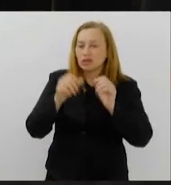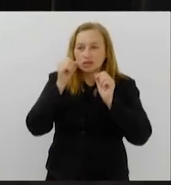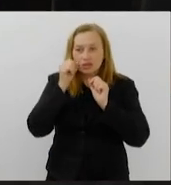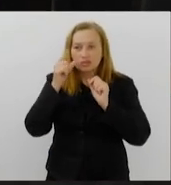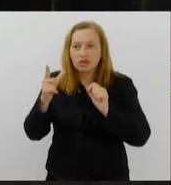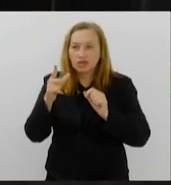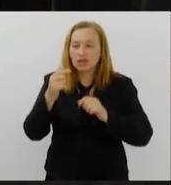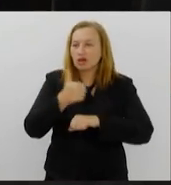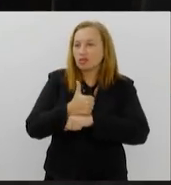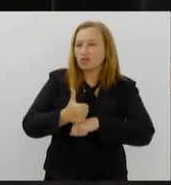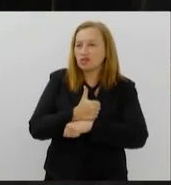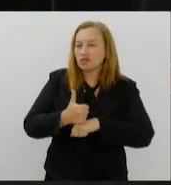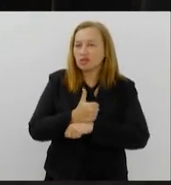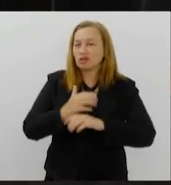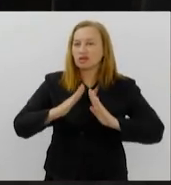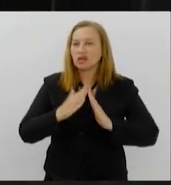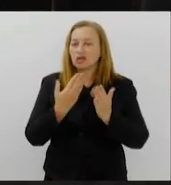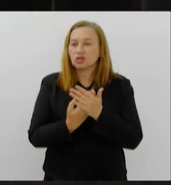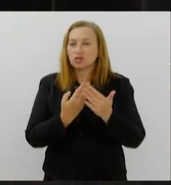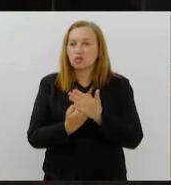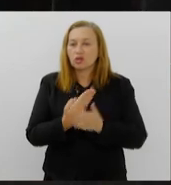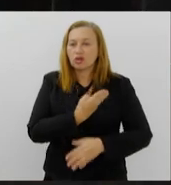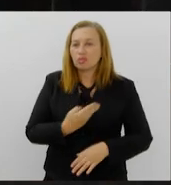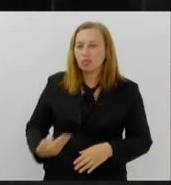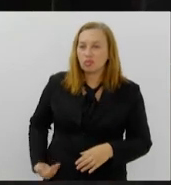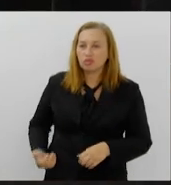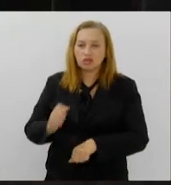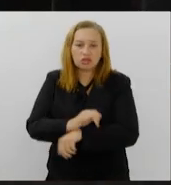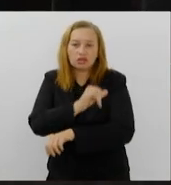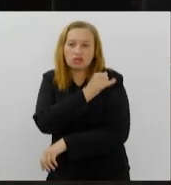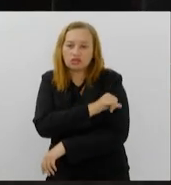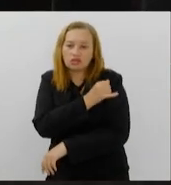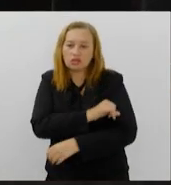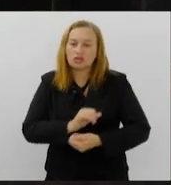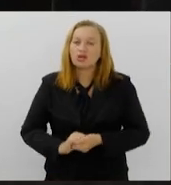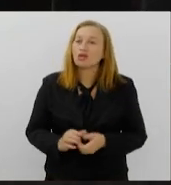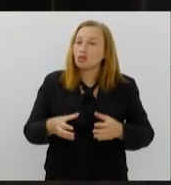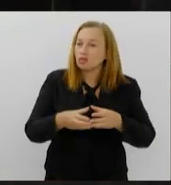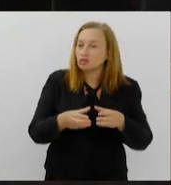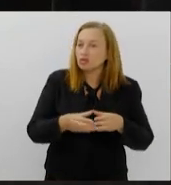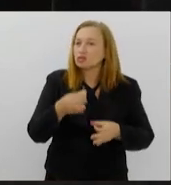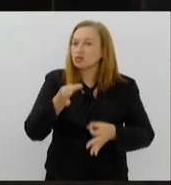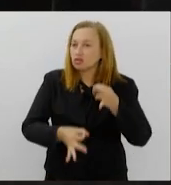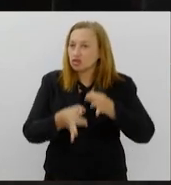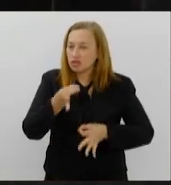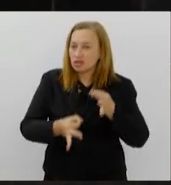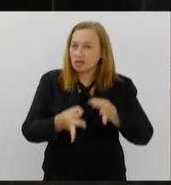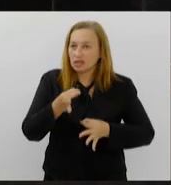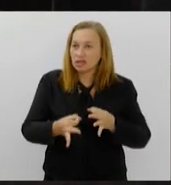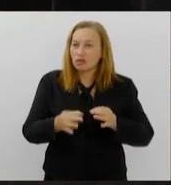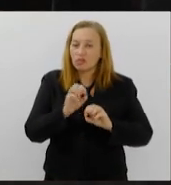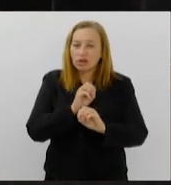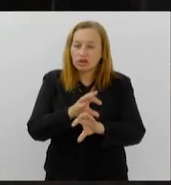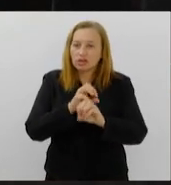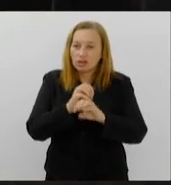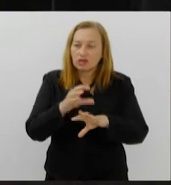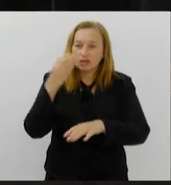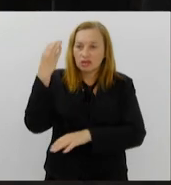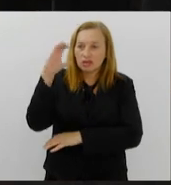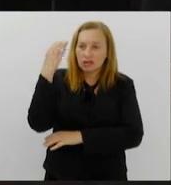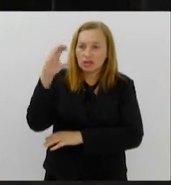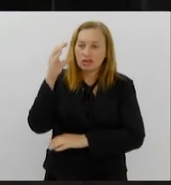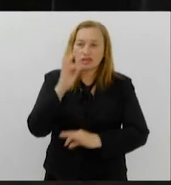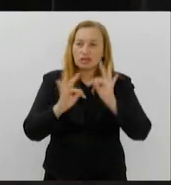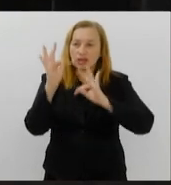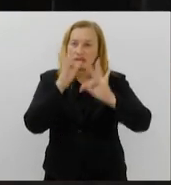Rede Pública do Ensino do Estado do Rio de Janeiro. Pendente de pareceres das comissões de Constituição e Justiça, de Educação, de Ciência e